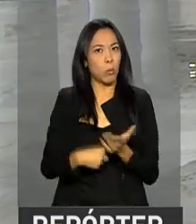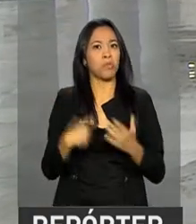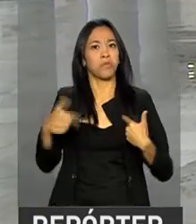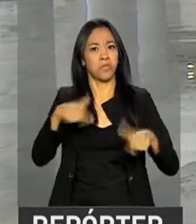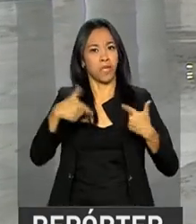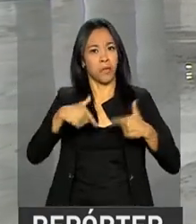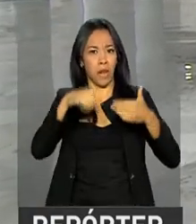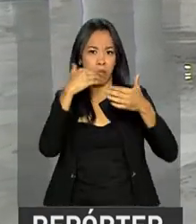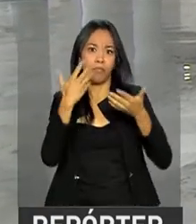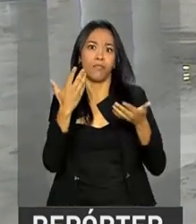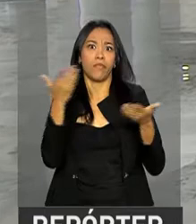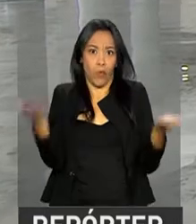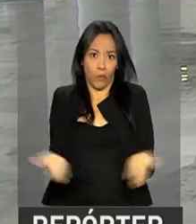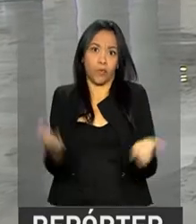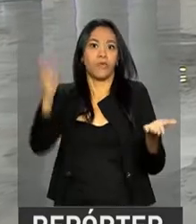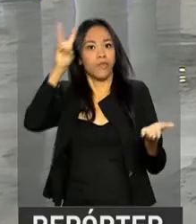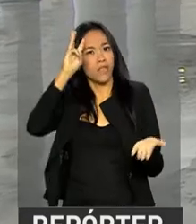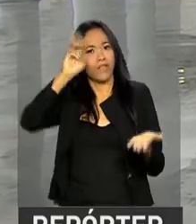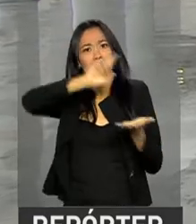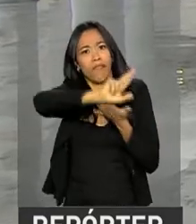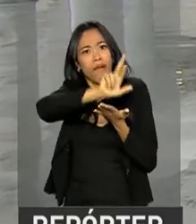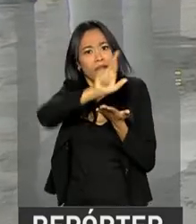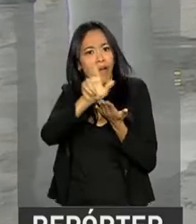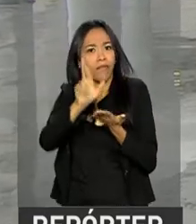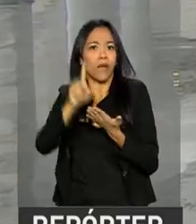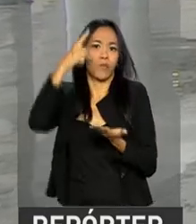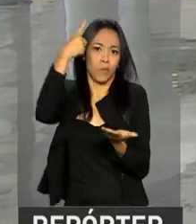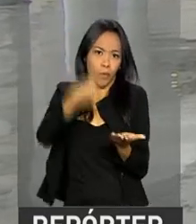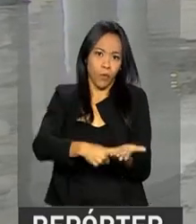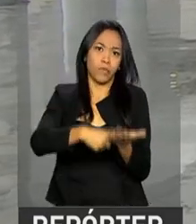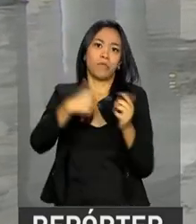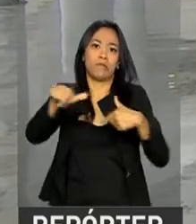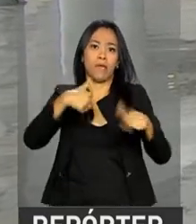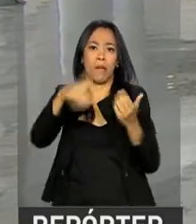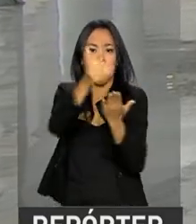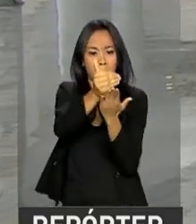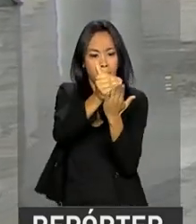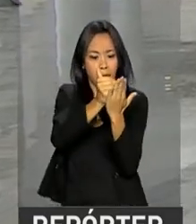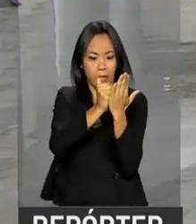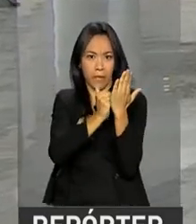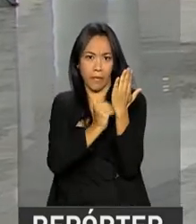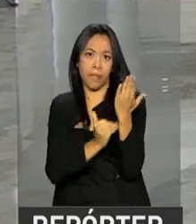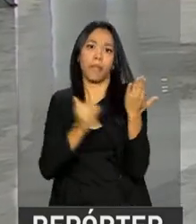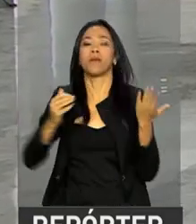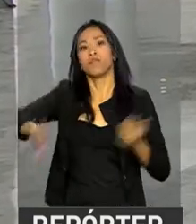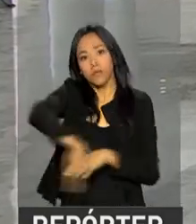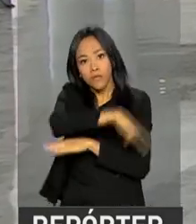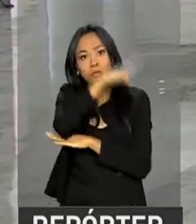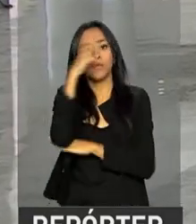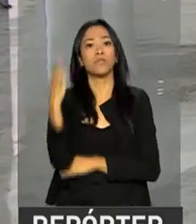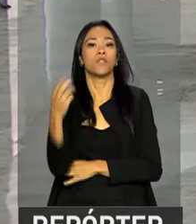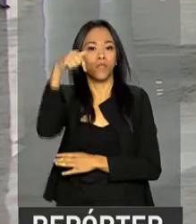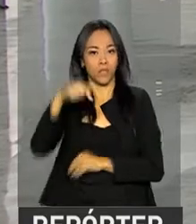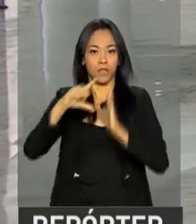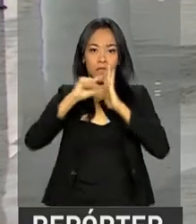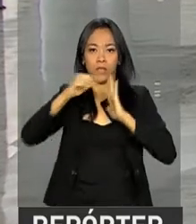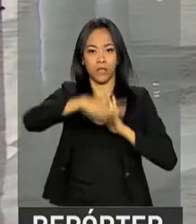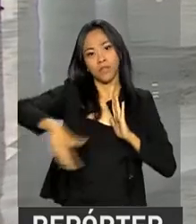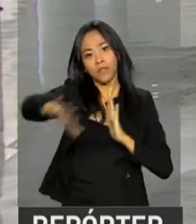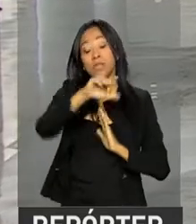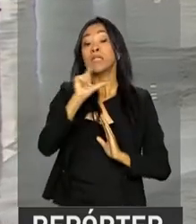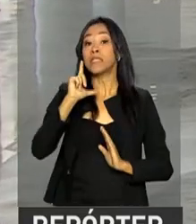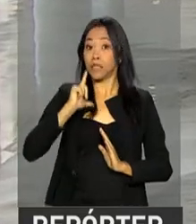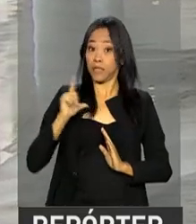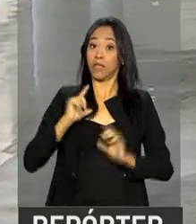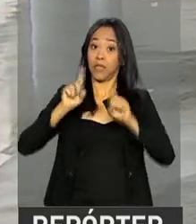terça feira são vários compromissos previstos aí aqui no palácio do planalto ao longo de todo o dia além de se reunir aí